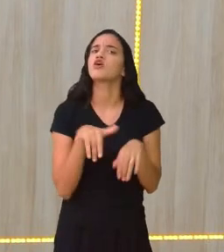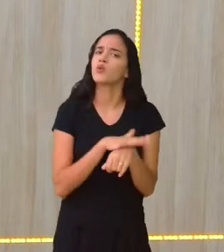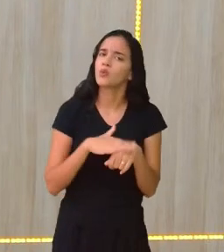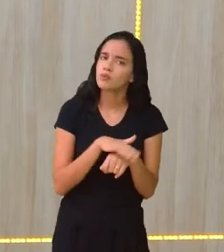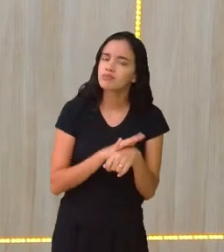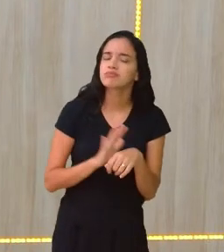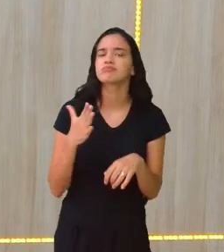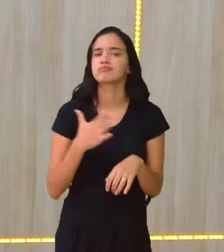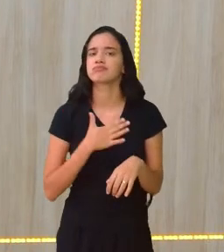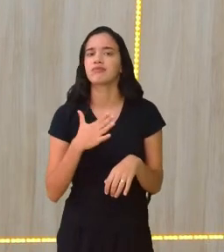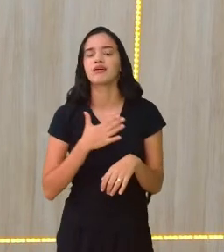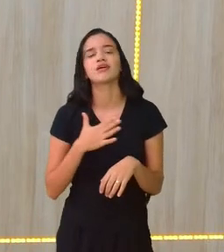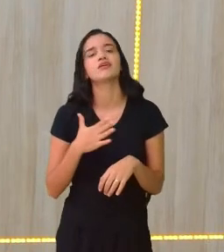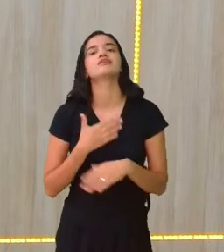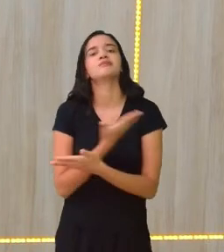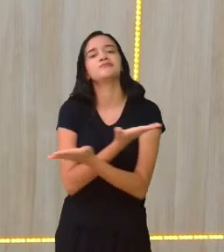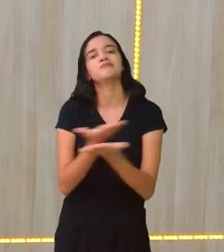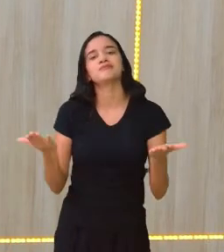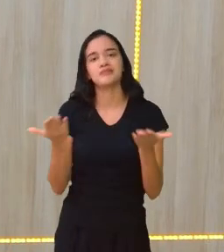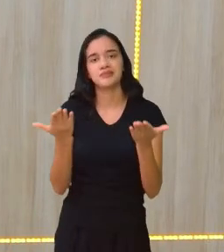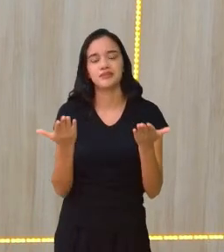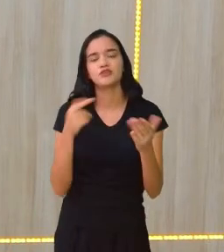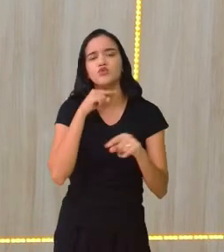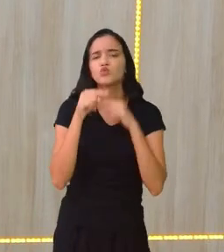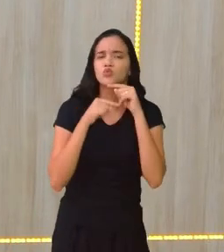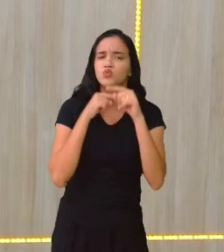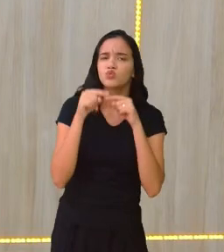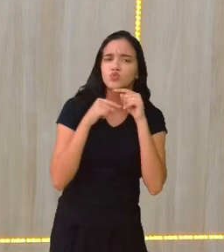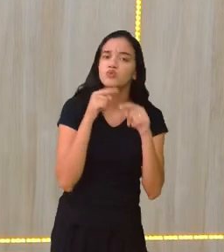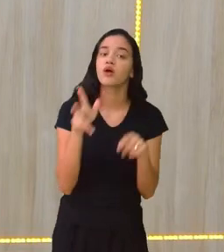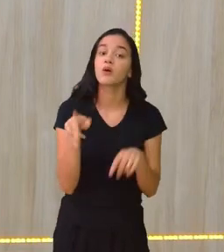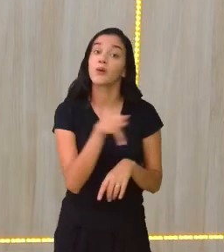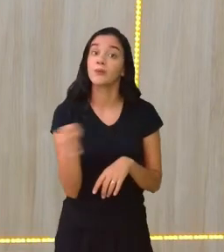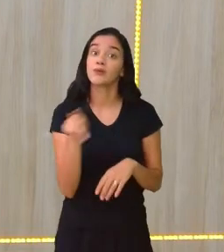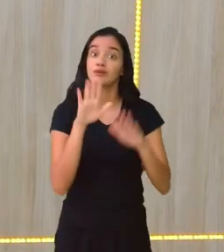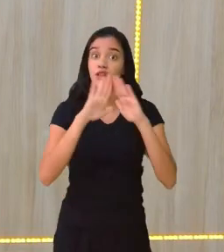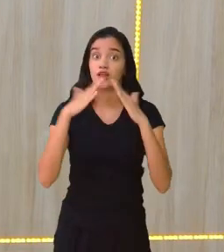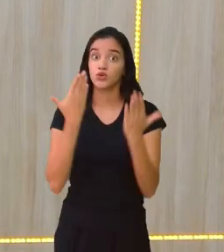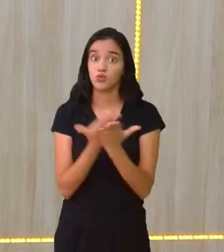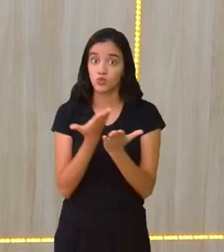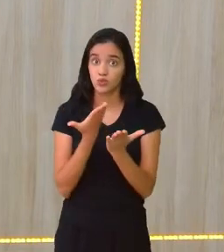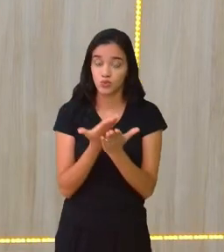por vocês, para vocês, tá certo? Tirem suas dúvidas também com o seu professor da sua escola de